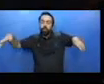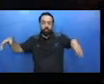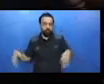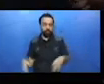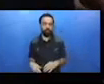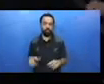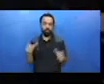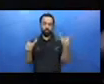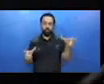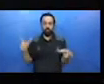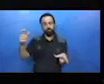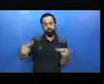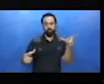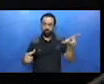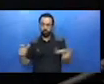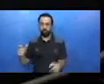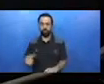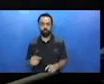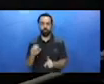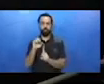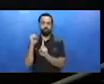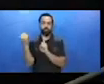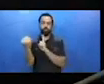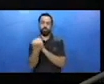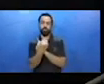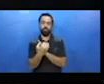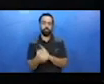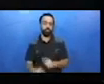as pessoas hoje da nossa sociedade.